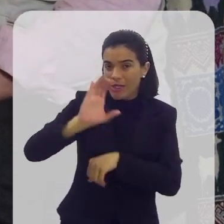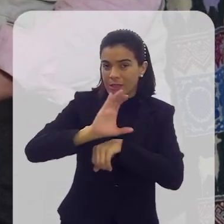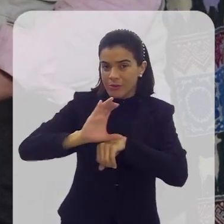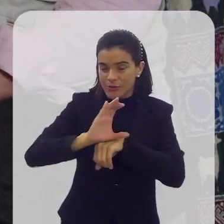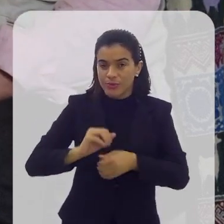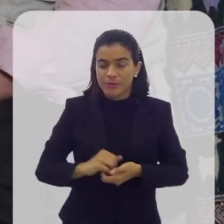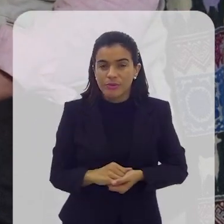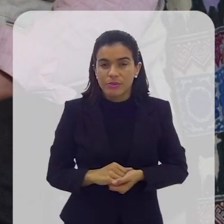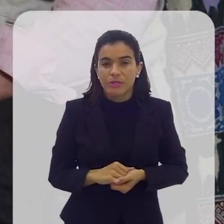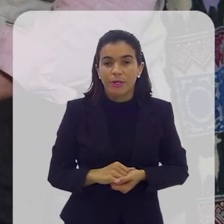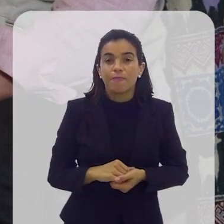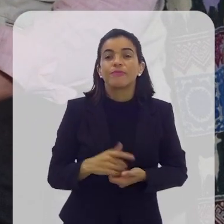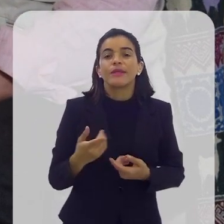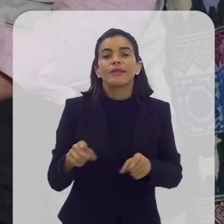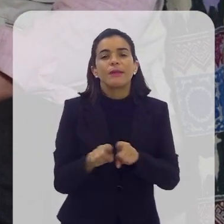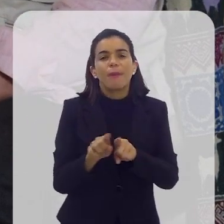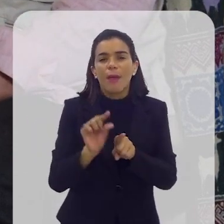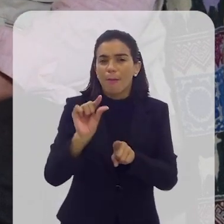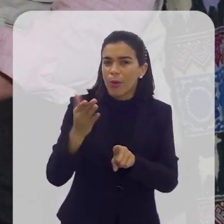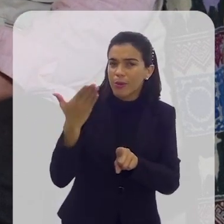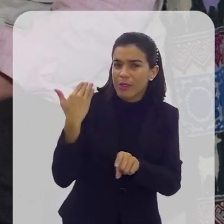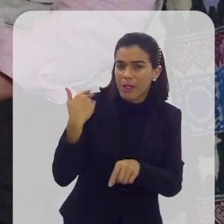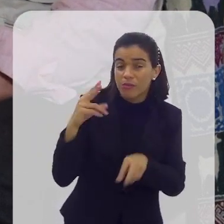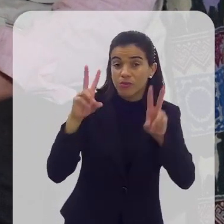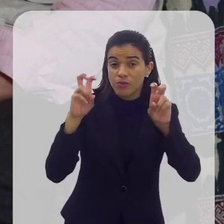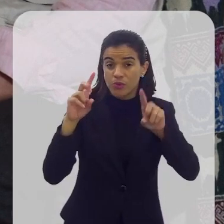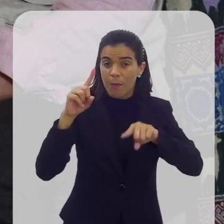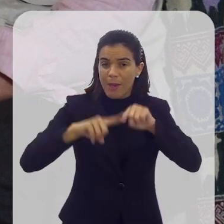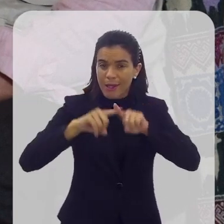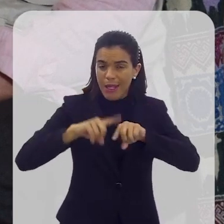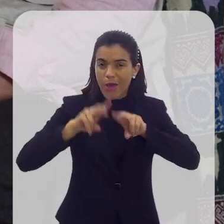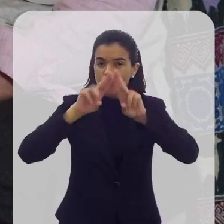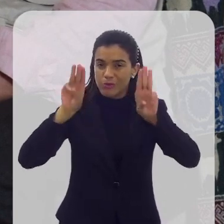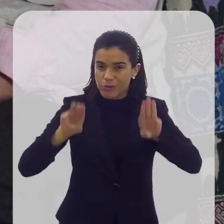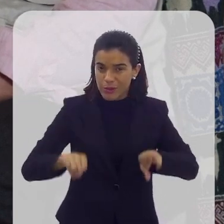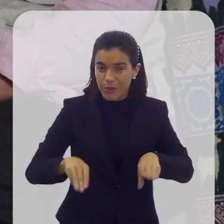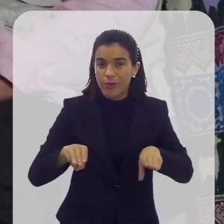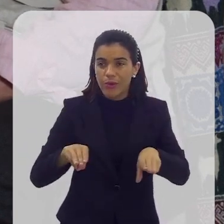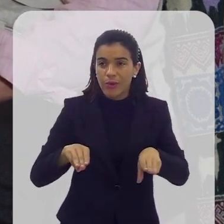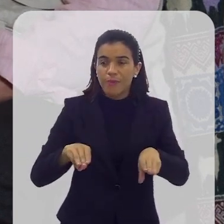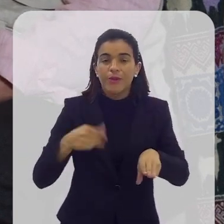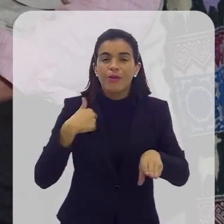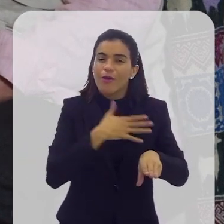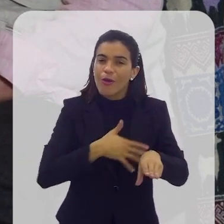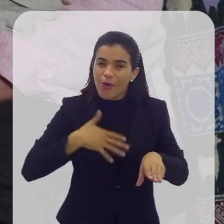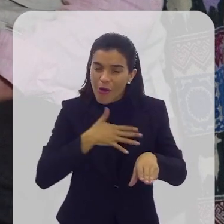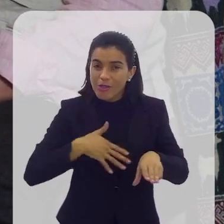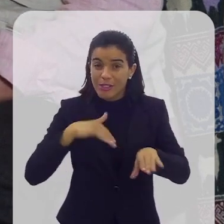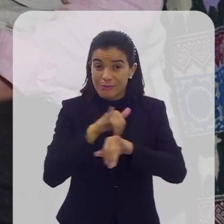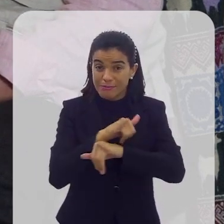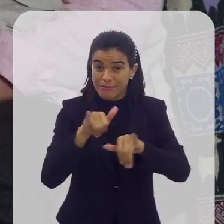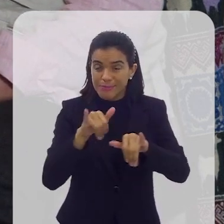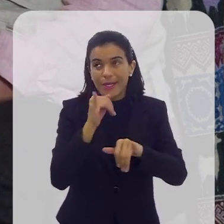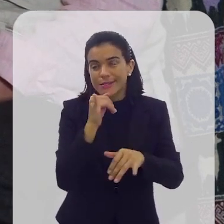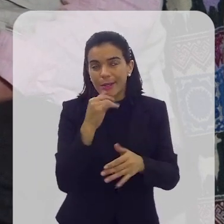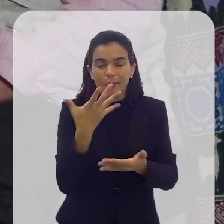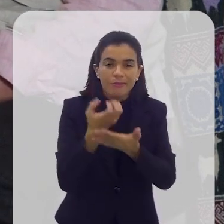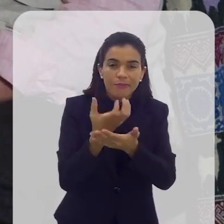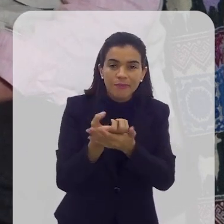fotografias do fotógrafo baiano Flávio de Barros e esse acervo foi classificado como Memória do Mundo. Então, é um